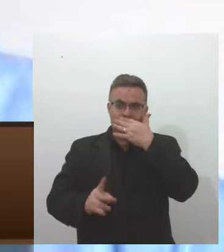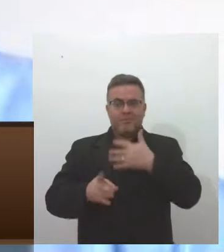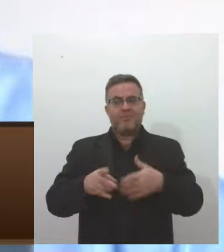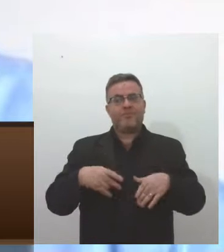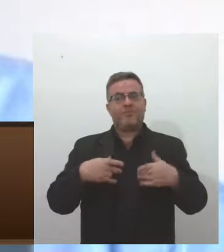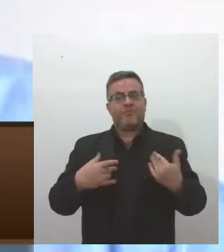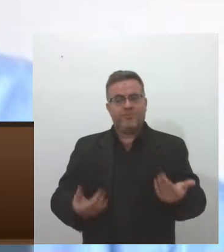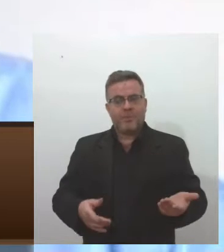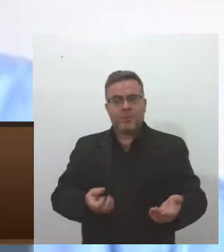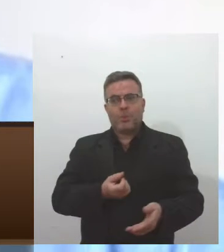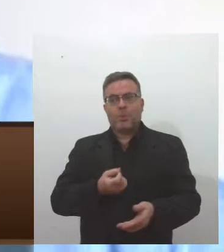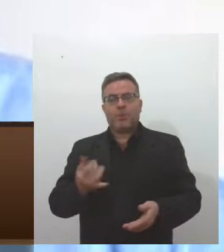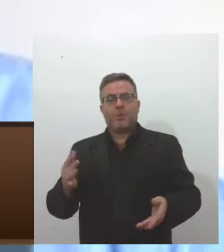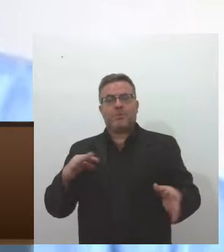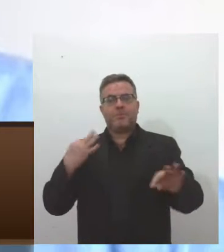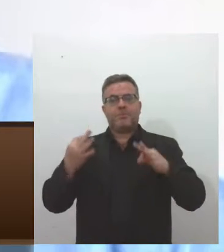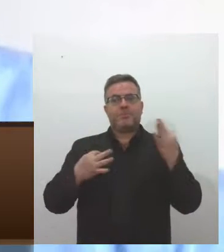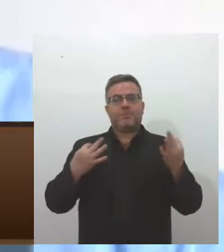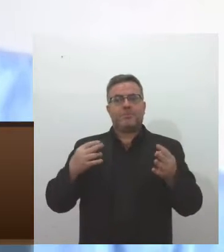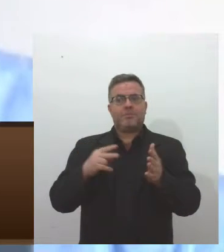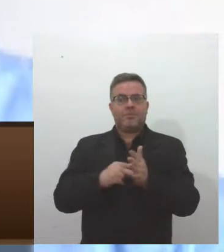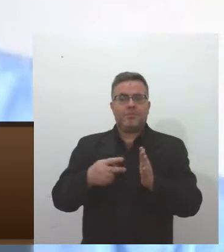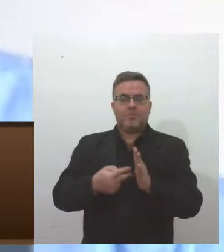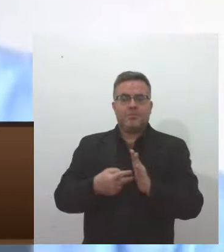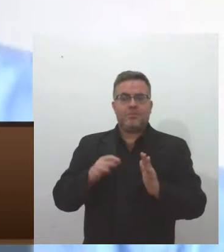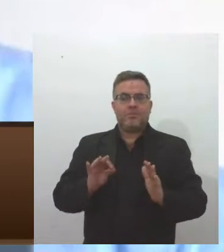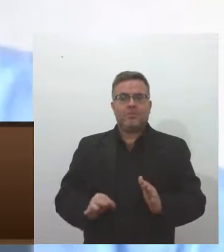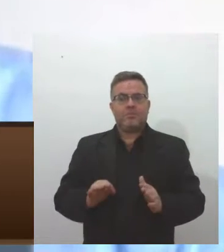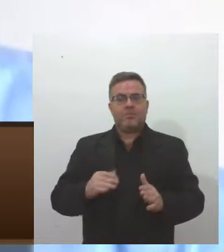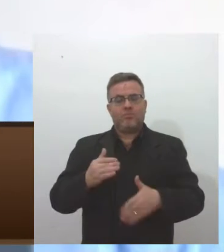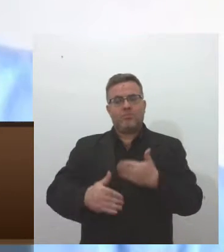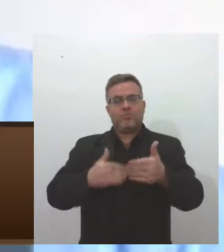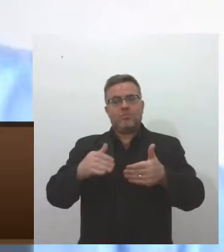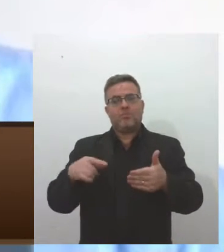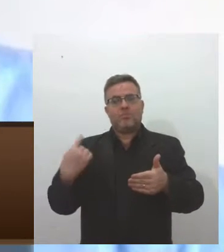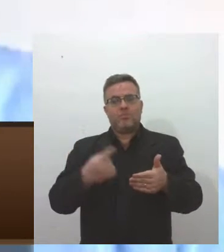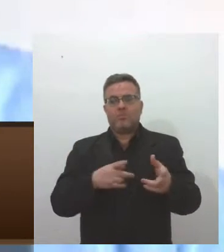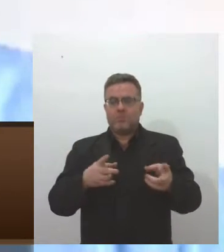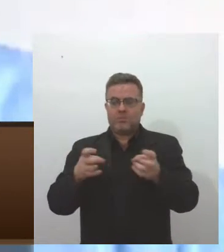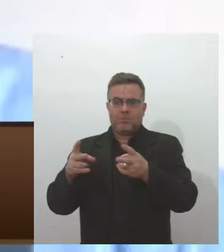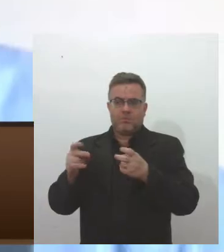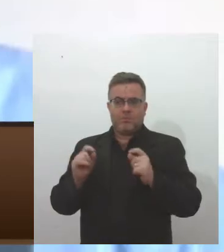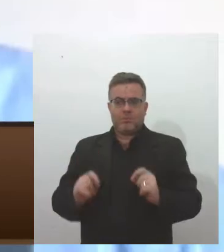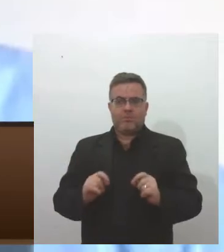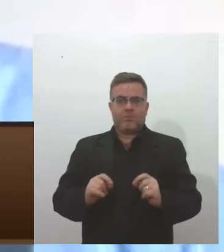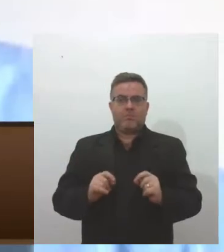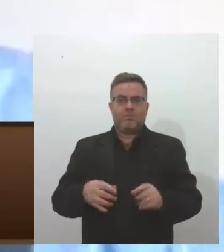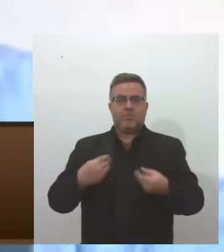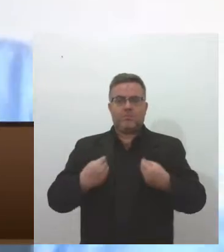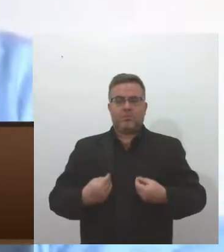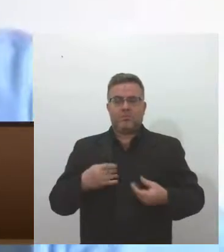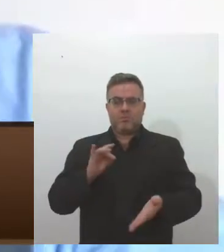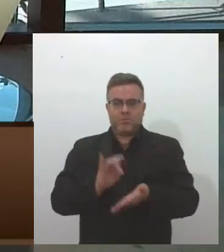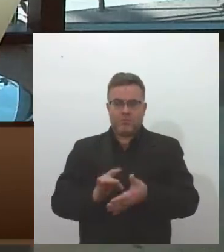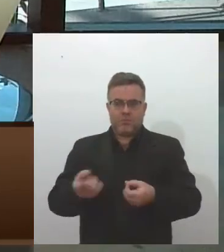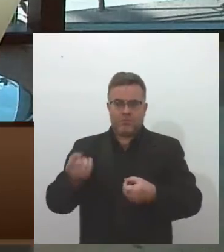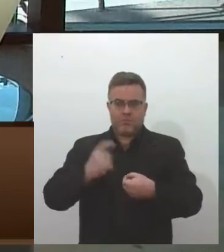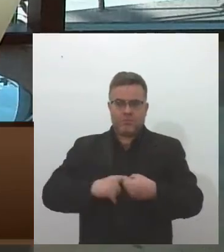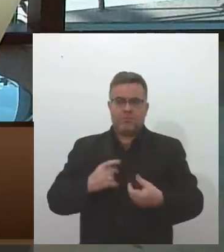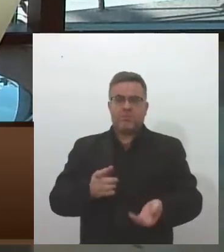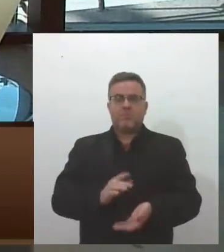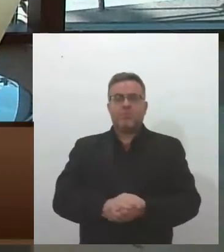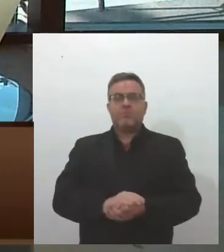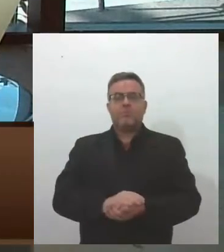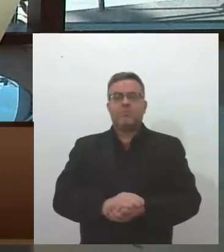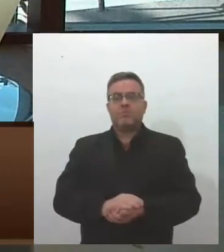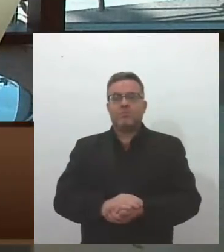turistas significativos, e aos poucos a gente vai aí vivenciando essa retomada. Sales,